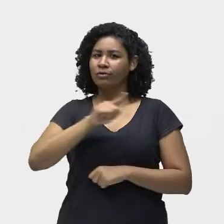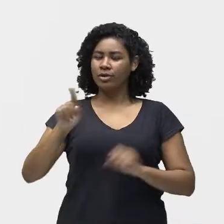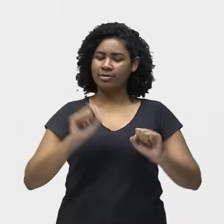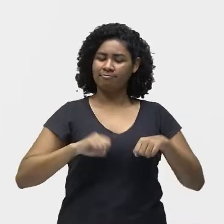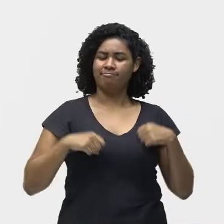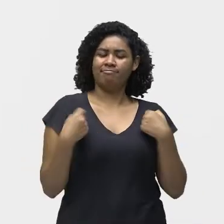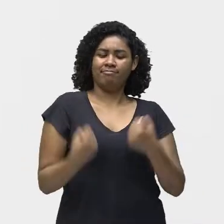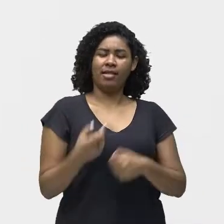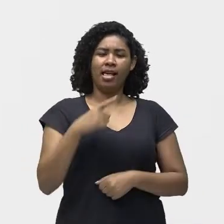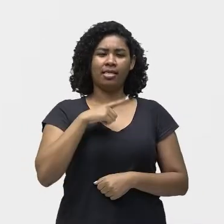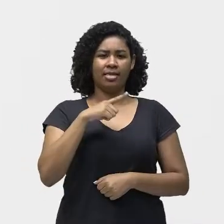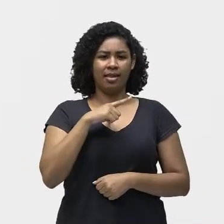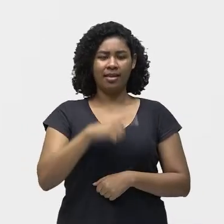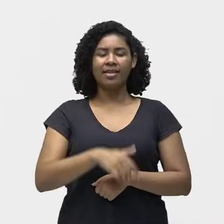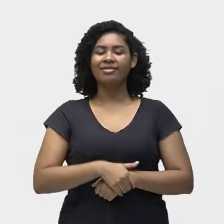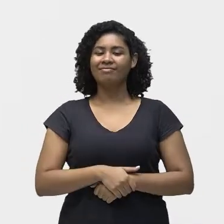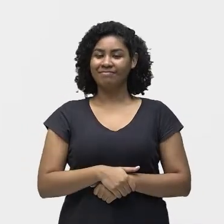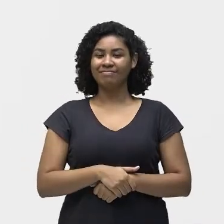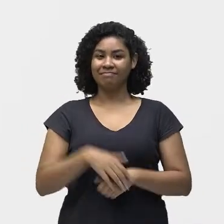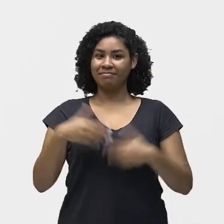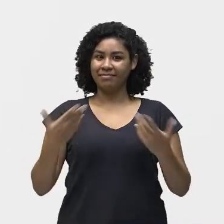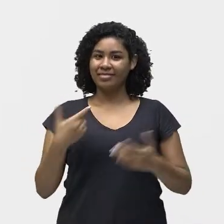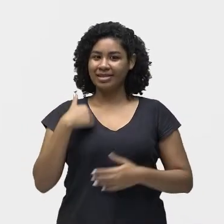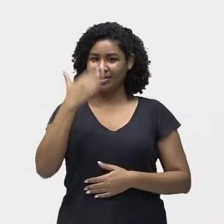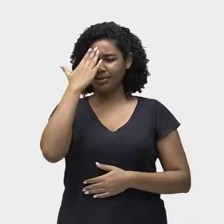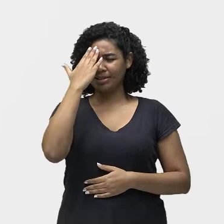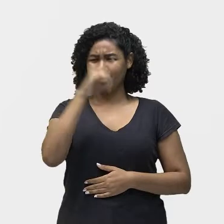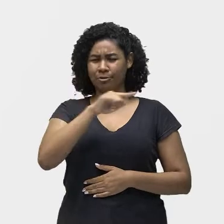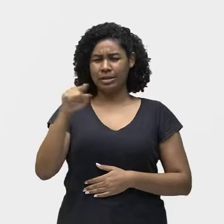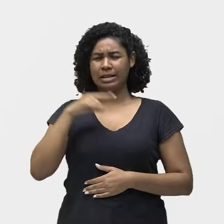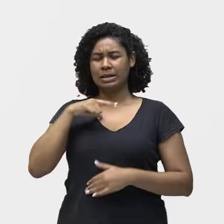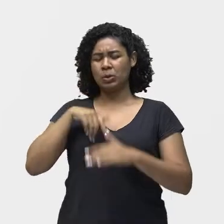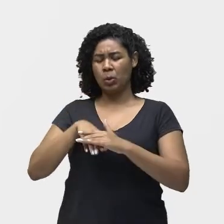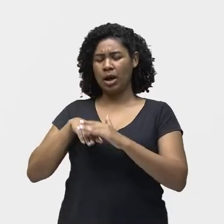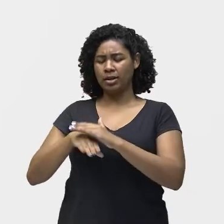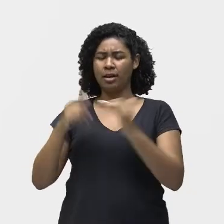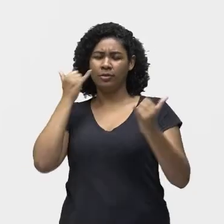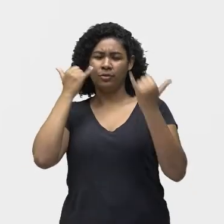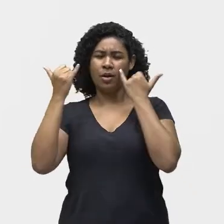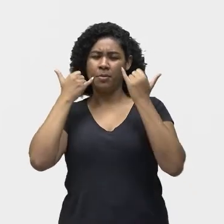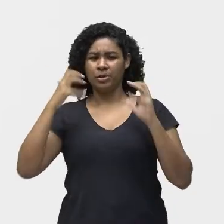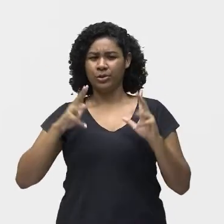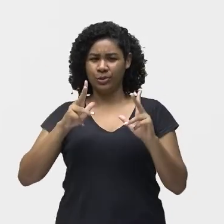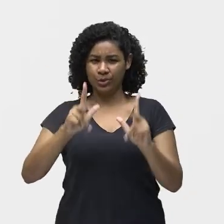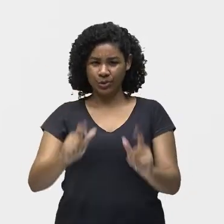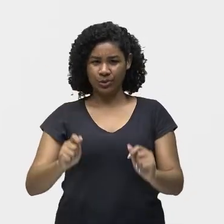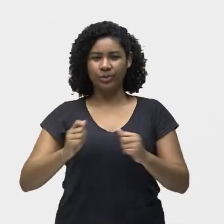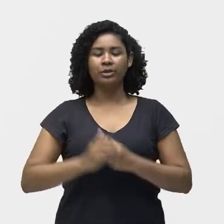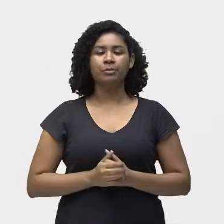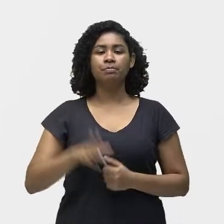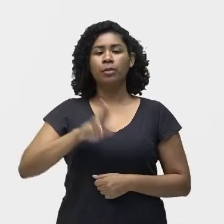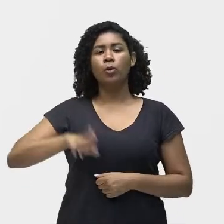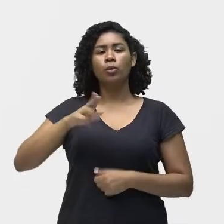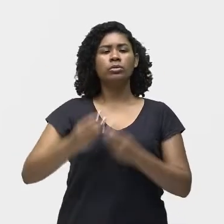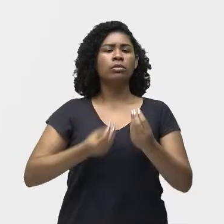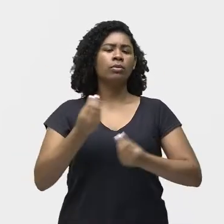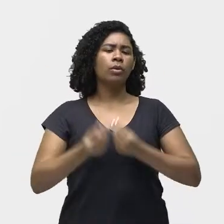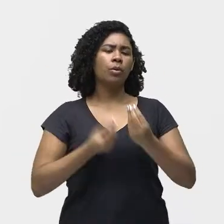e disciplinados, e anotaram tudo bonitinho. Vamos reler aí? Então, qual é o uso do past